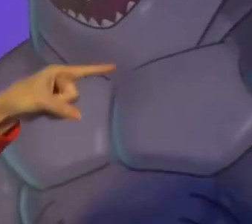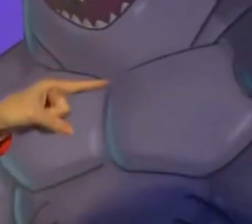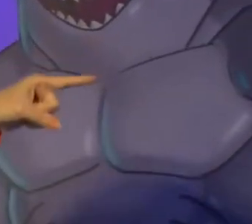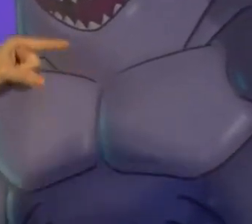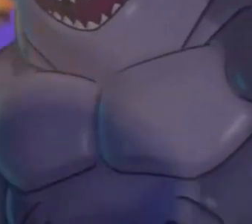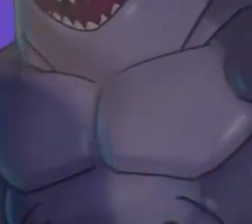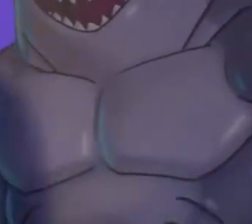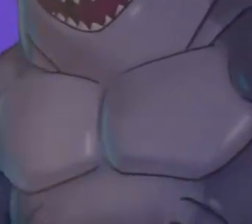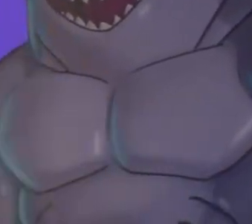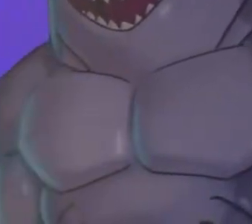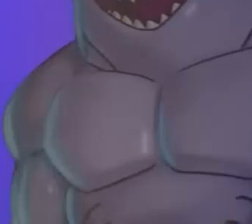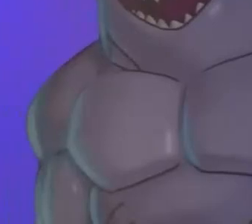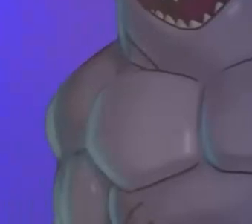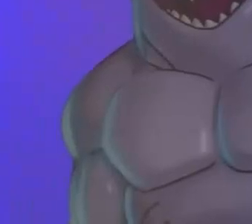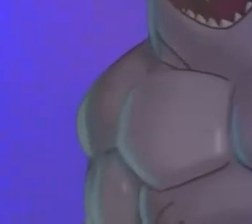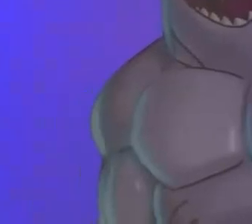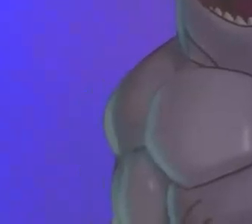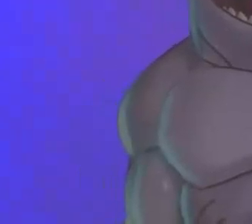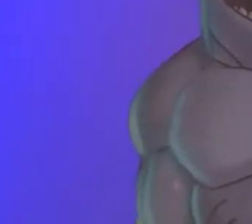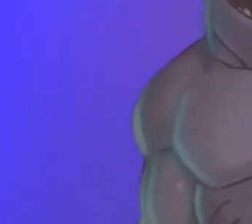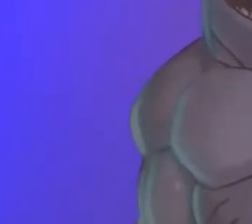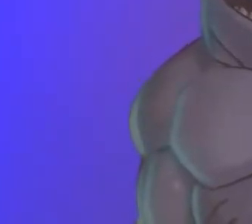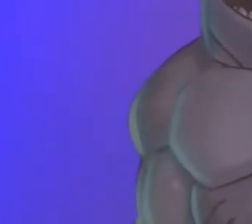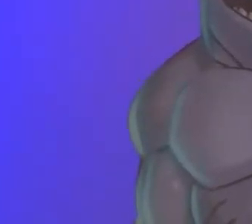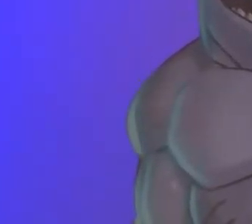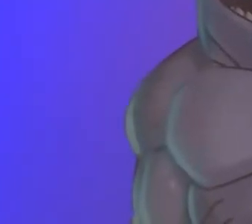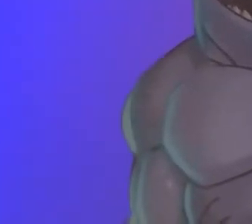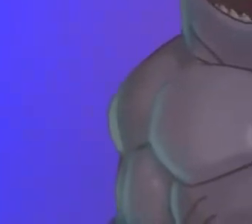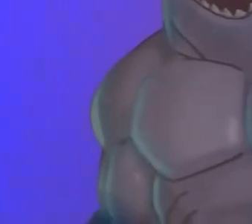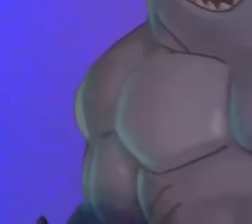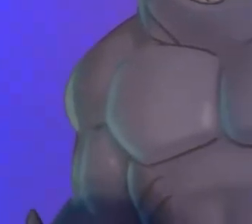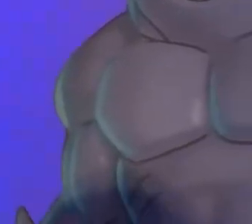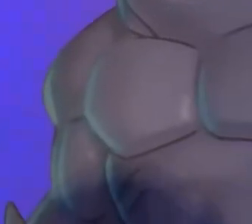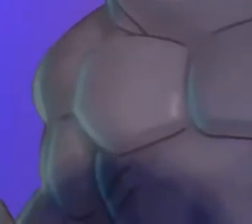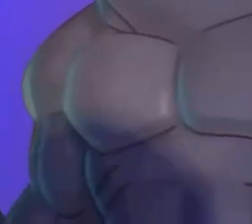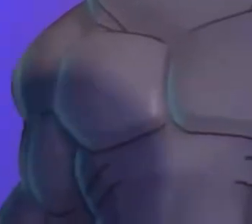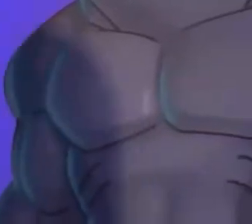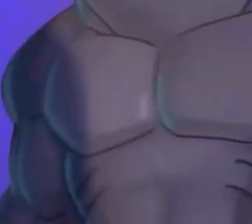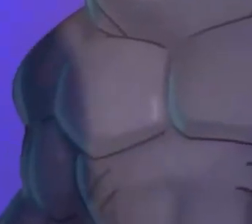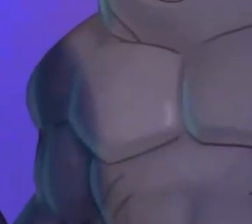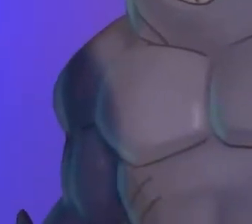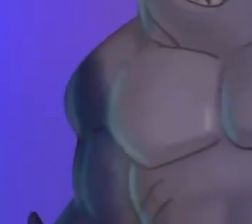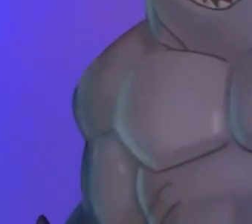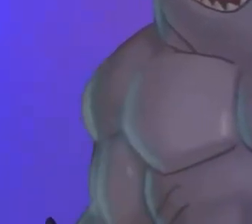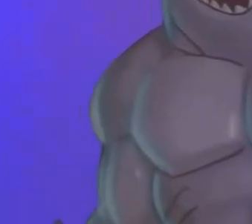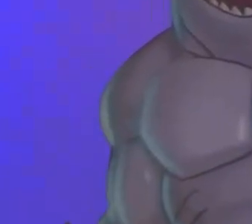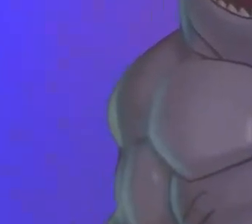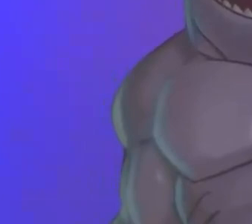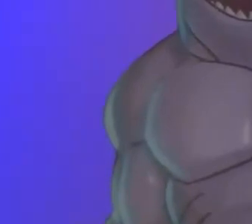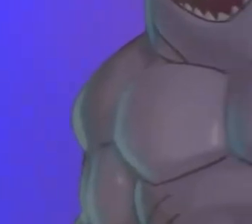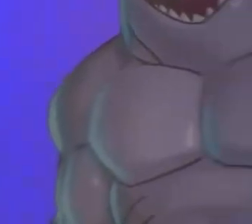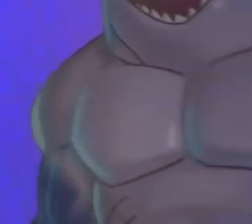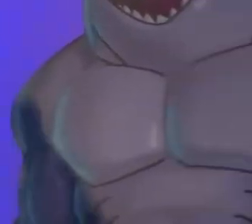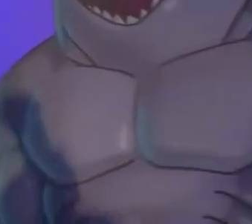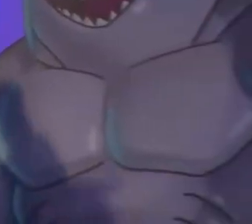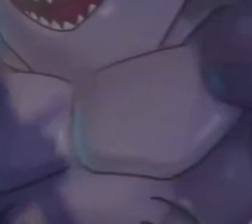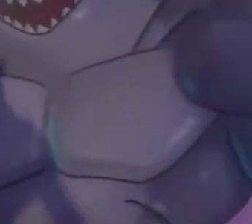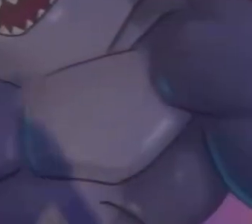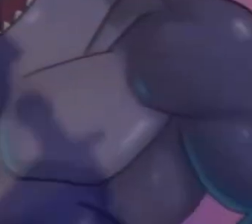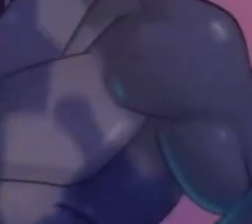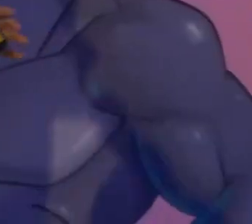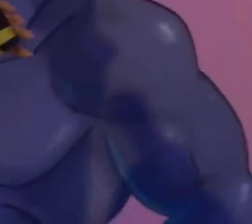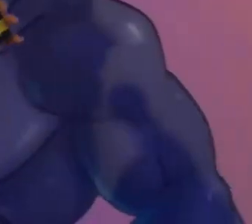de banheiras, de baldes cheios de água? Vocês sabiam? É muito